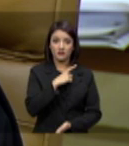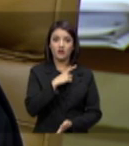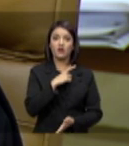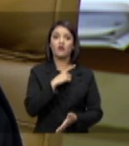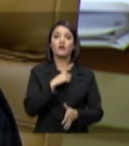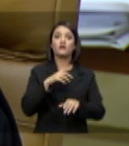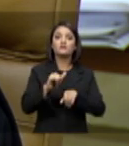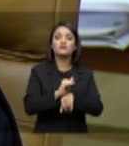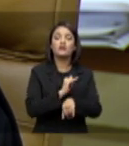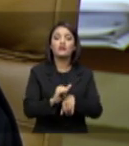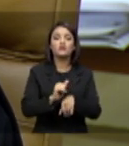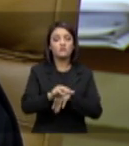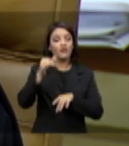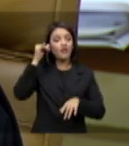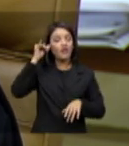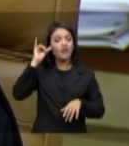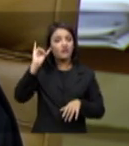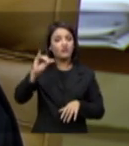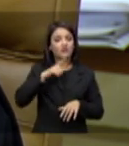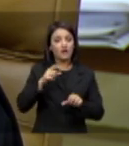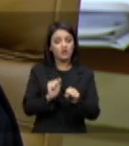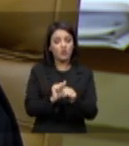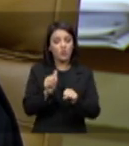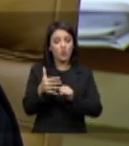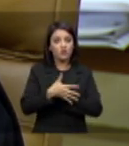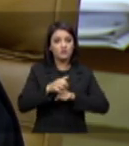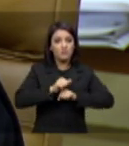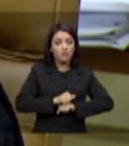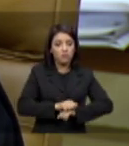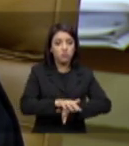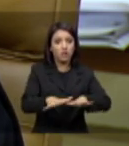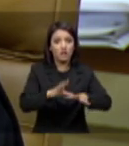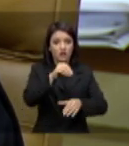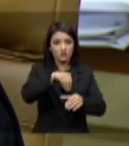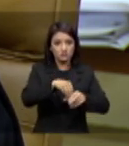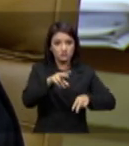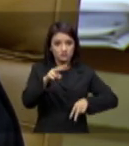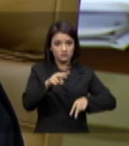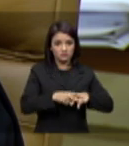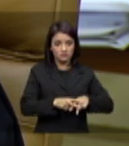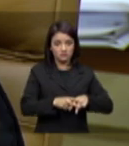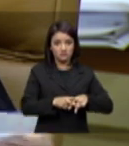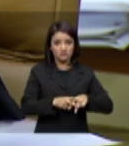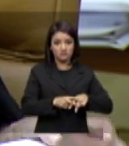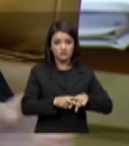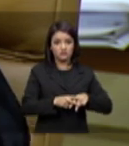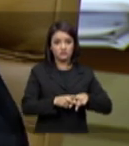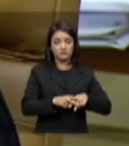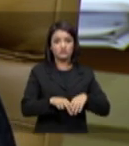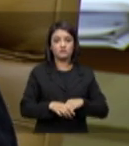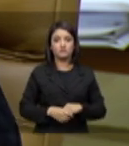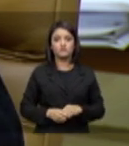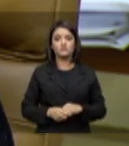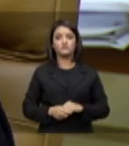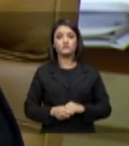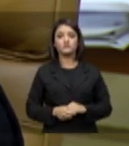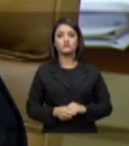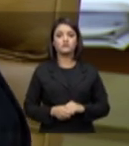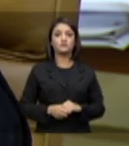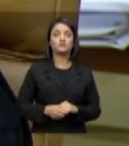a propagação da infecção pelo novo coronavírus no sistema de justiça penal e